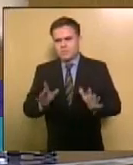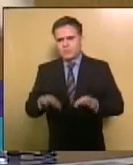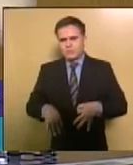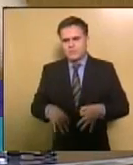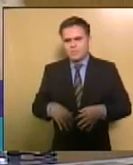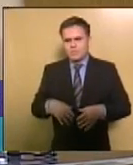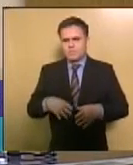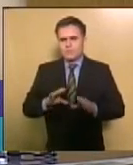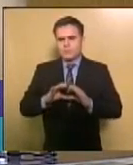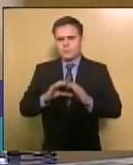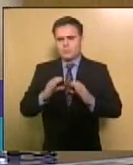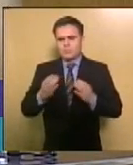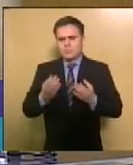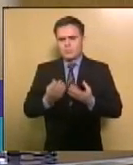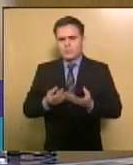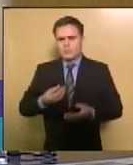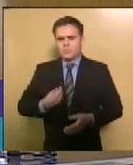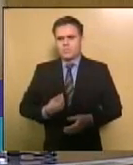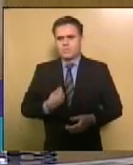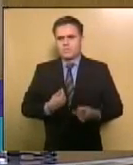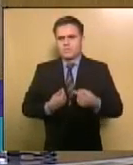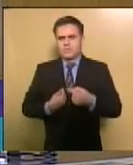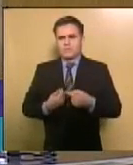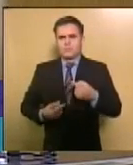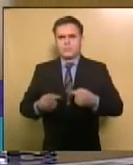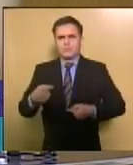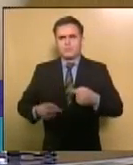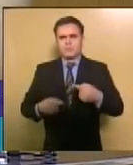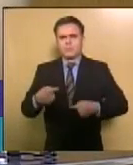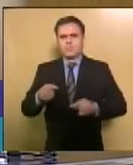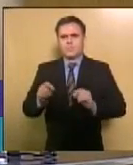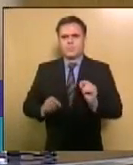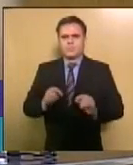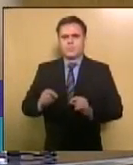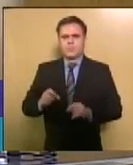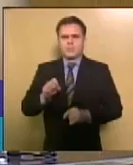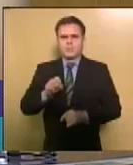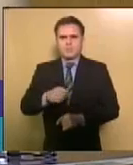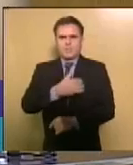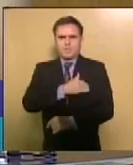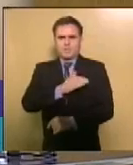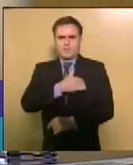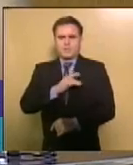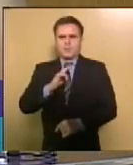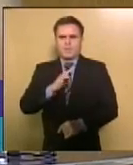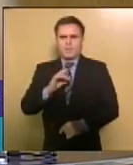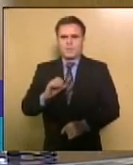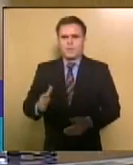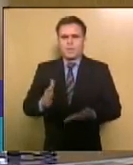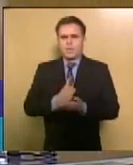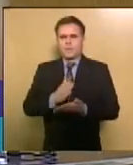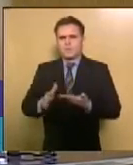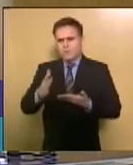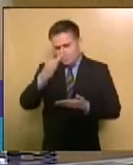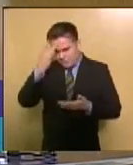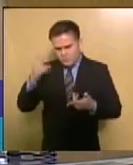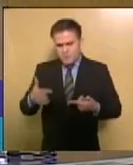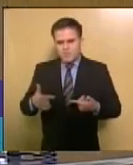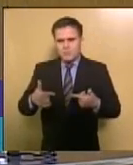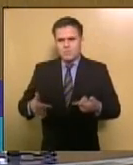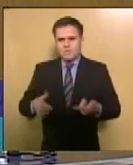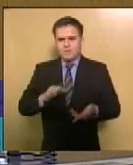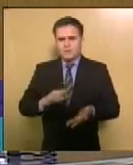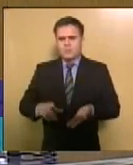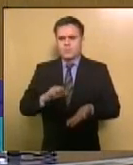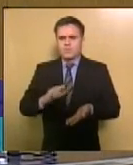nós estávamos recentemente e que a discussão era sobre se racismo existia ou não então alguns pesquisadores defendendo que isso não era uma questão de